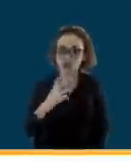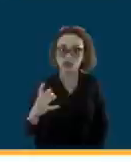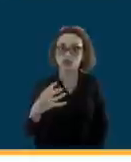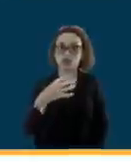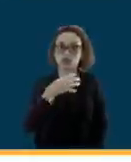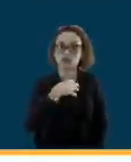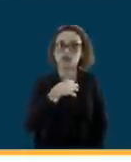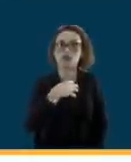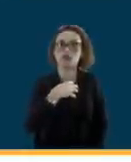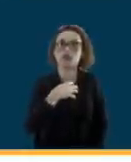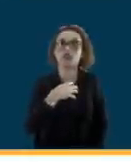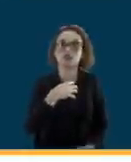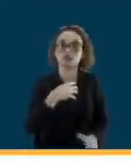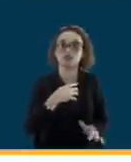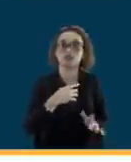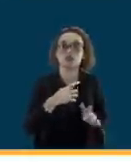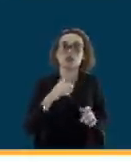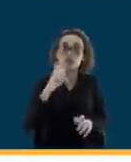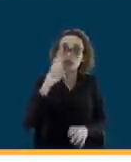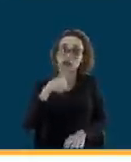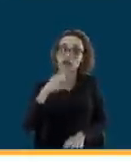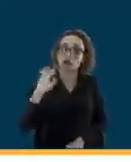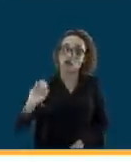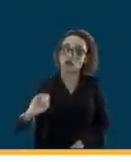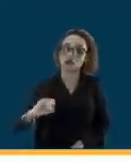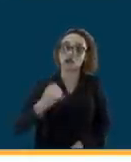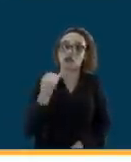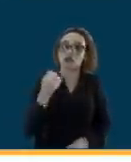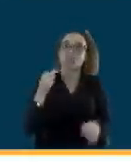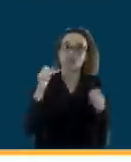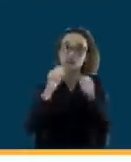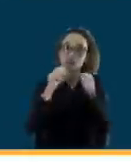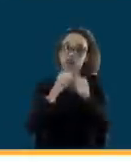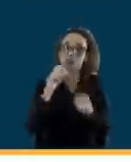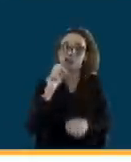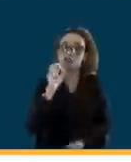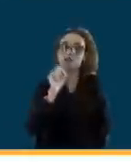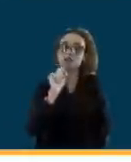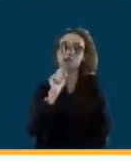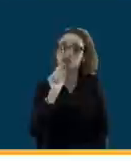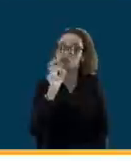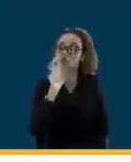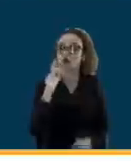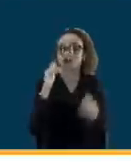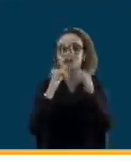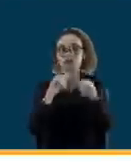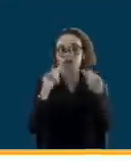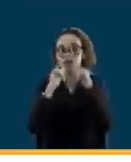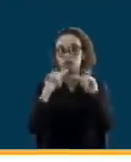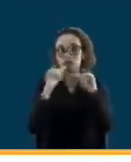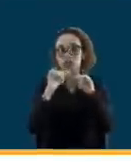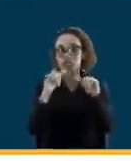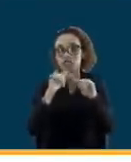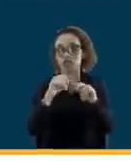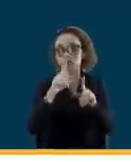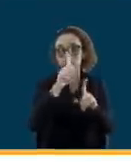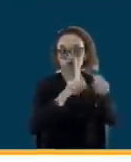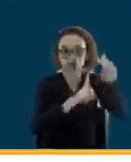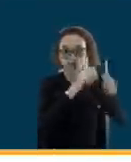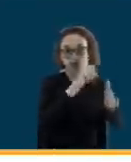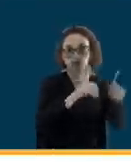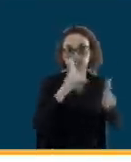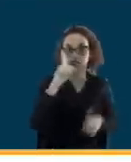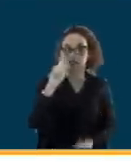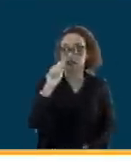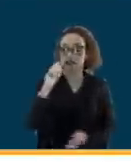isso é oportuno e a gente só faz isso com informação, a gente só faz isso com dados, a gente só faz isso com elementos que